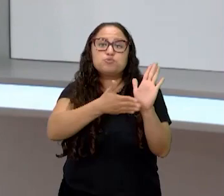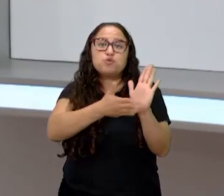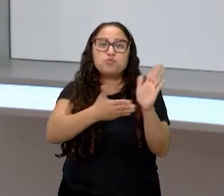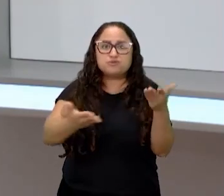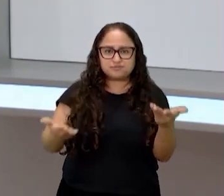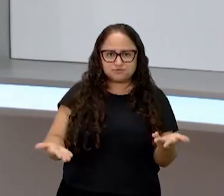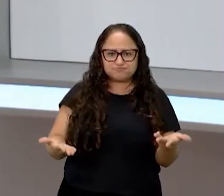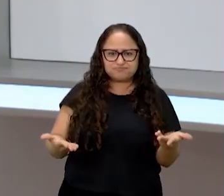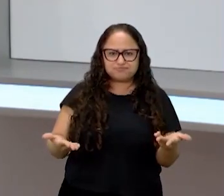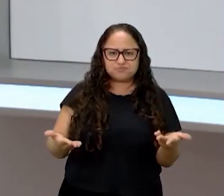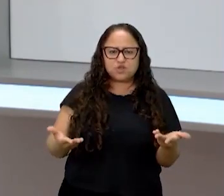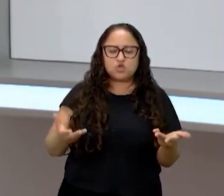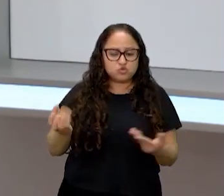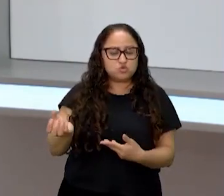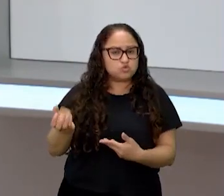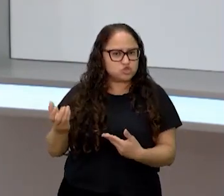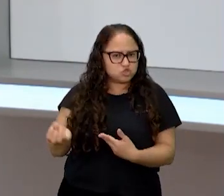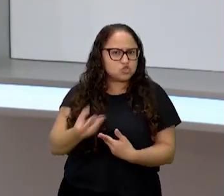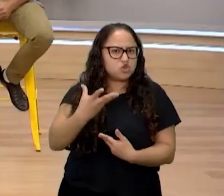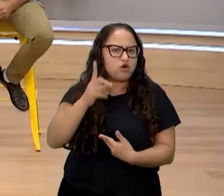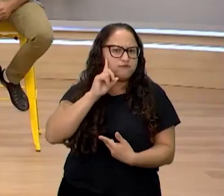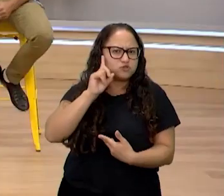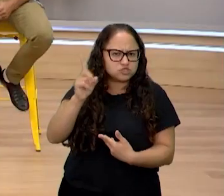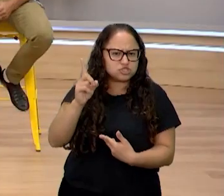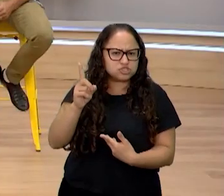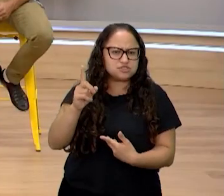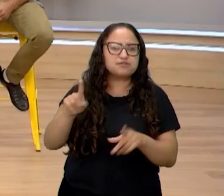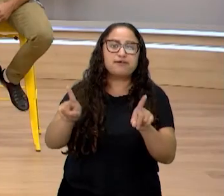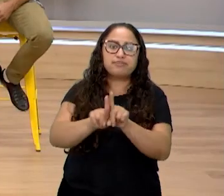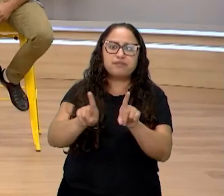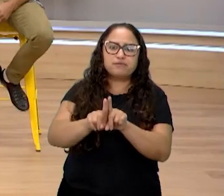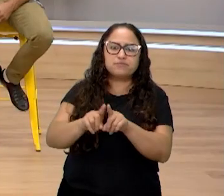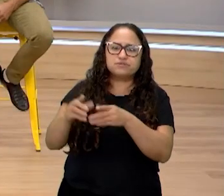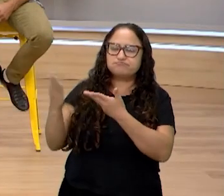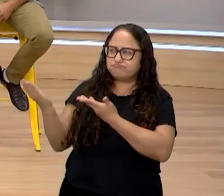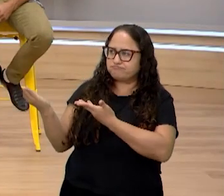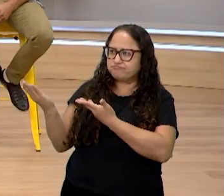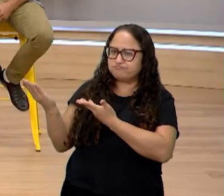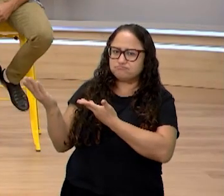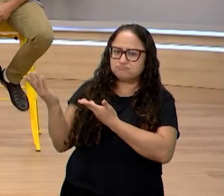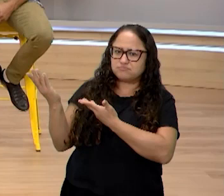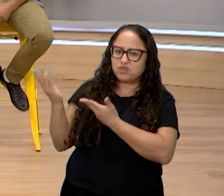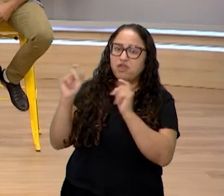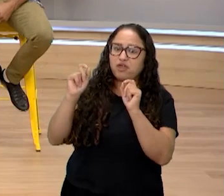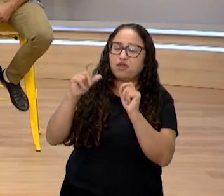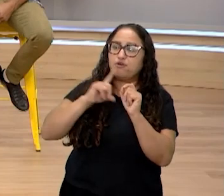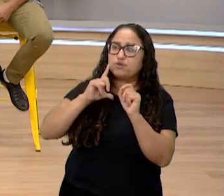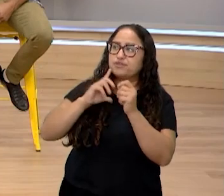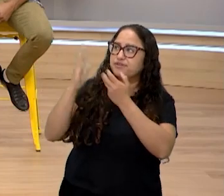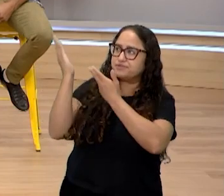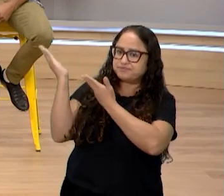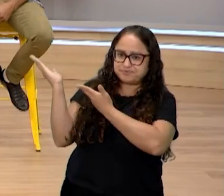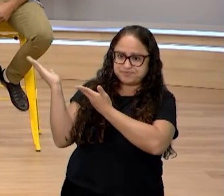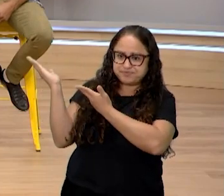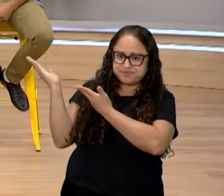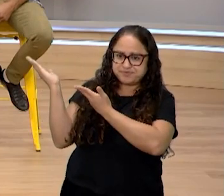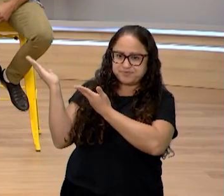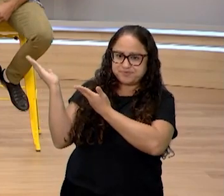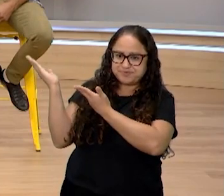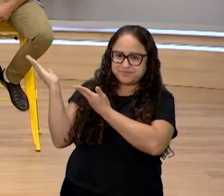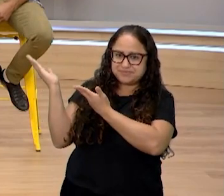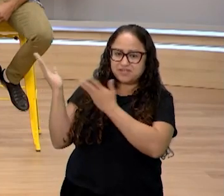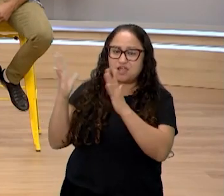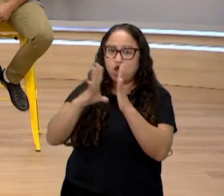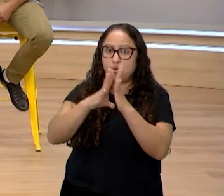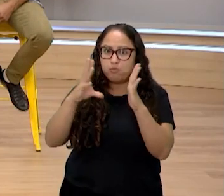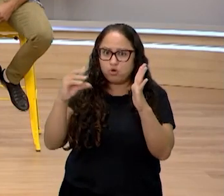né, nos novos dias, né? Legal. E justamente, gente, ó, é esse modelo que está aqui para vocês, hein? Esse é o modelo, então,